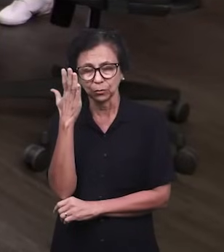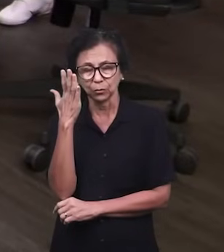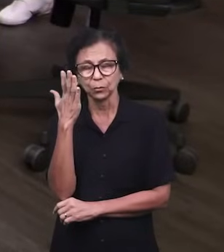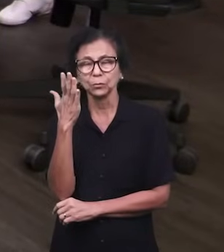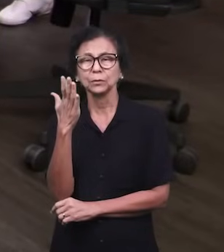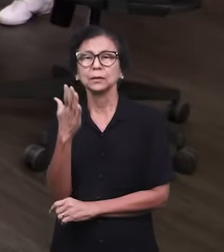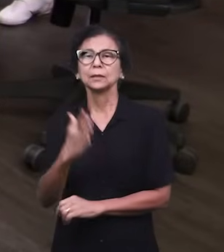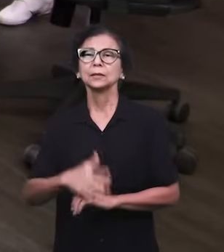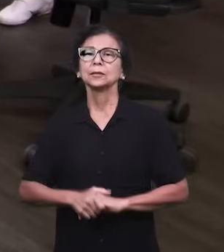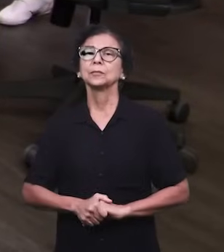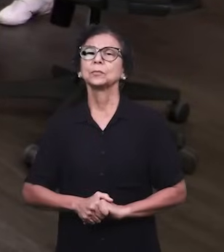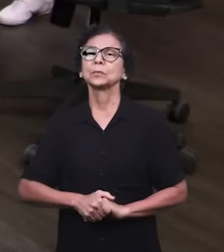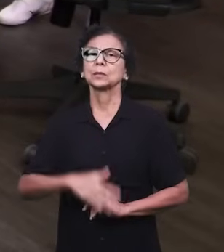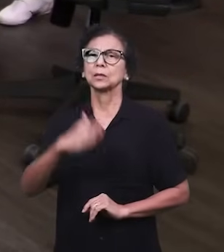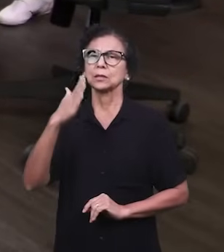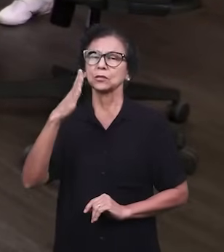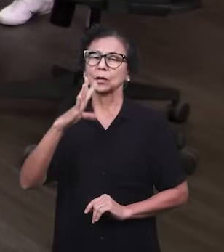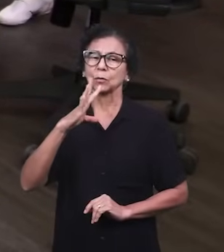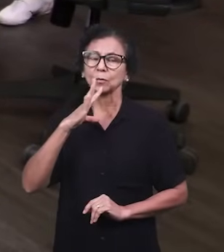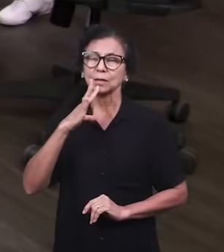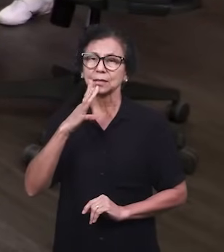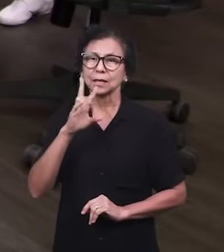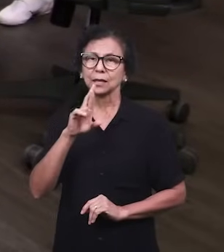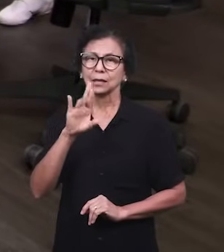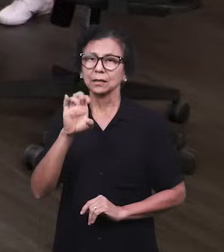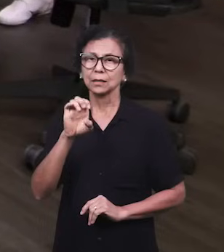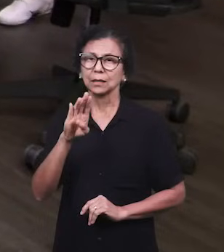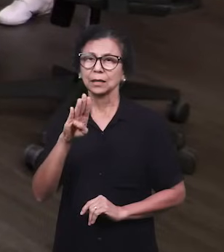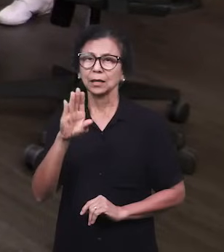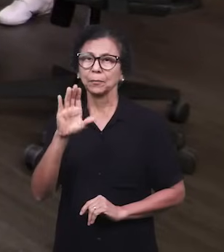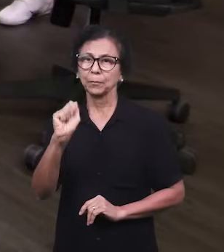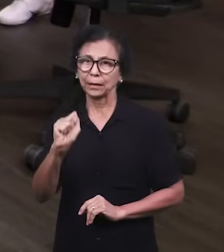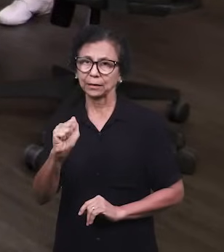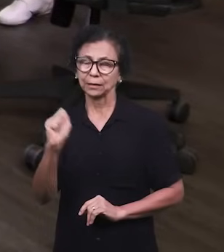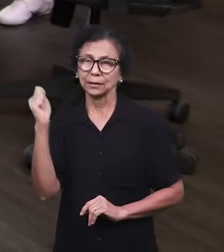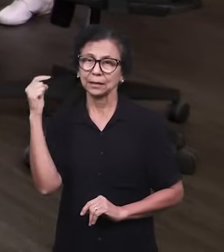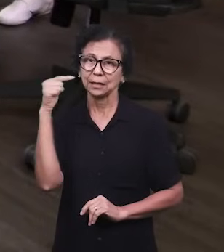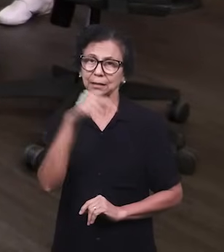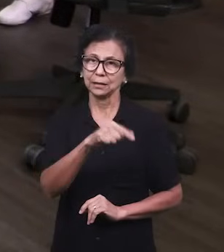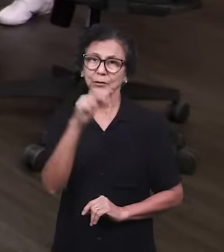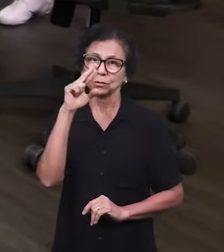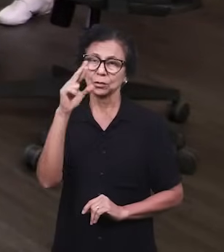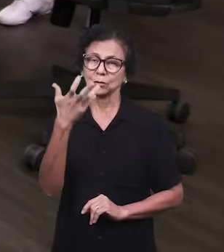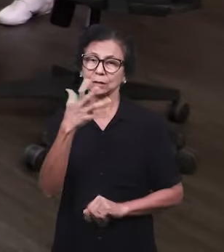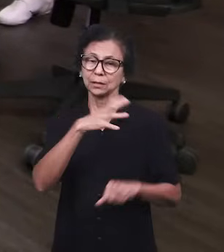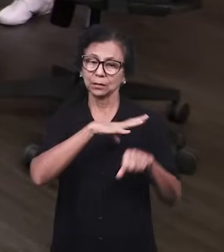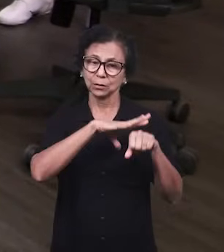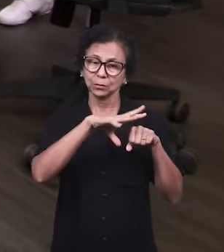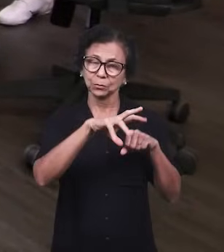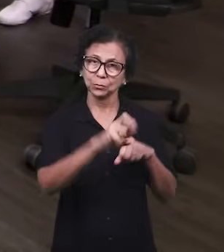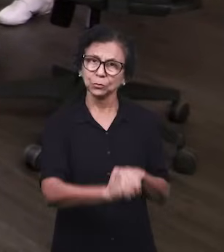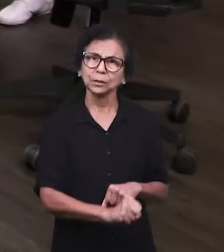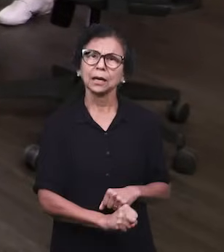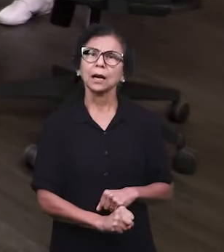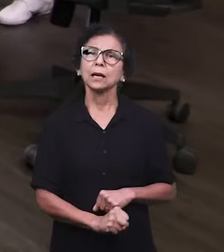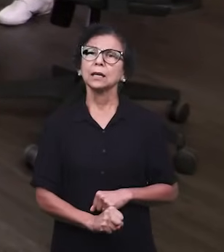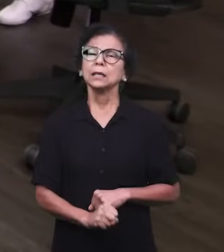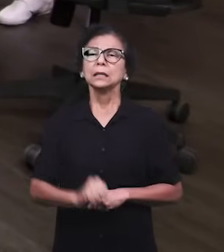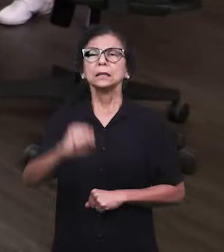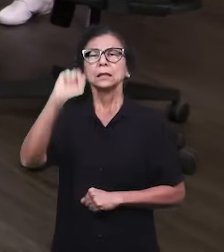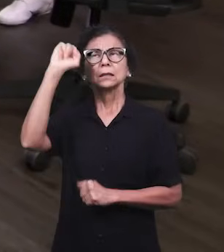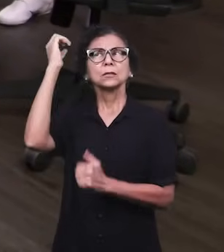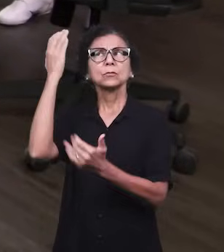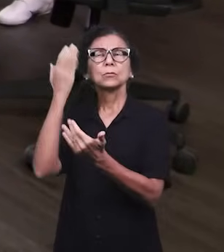estava revelando uma coisa relacionada a Rebeca. E ela, o Espírito Santo testificou no coração dela e ela se apropriou daquilo da